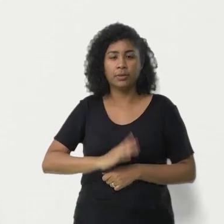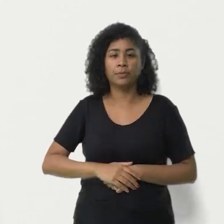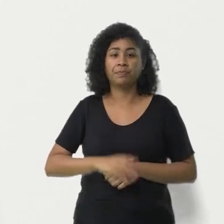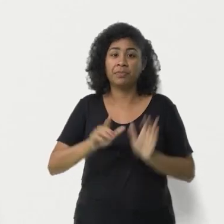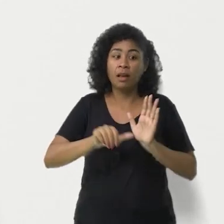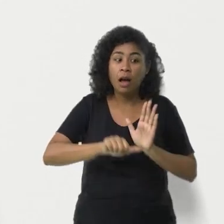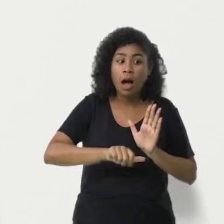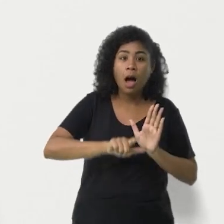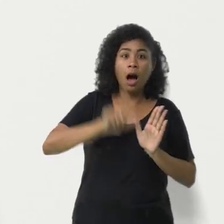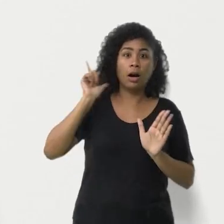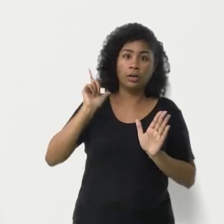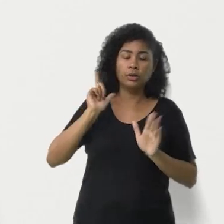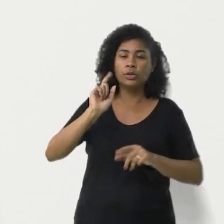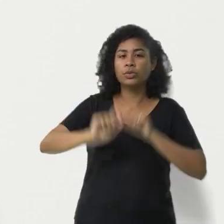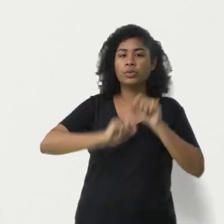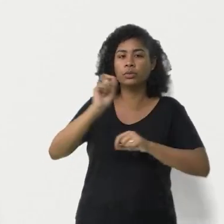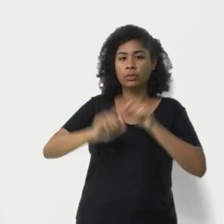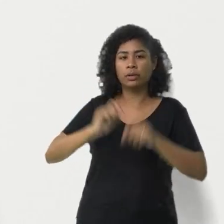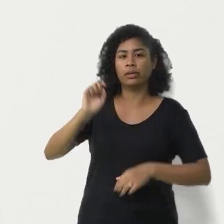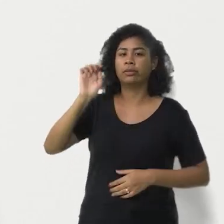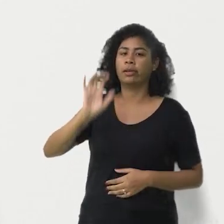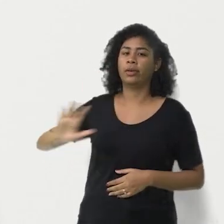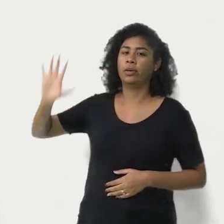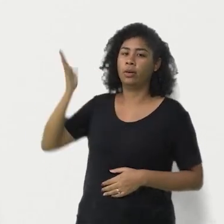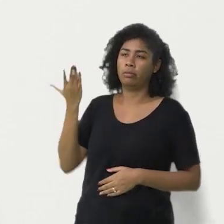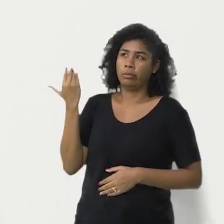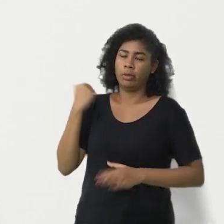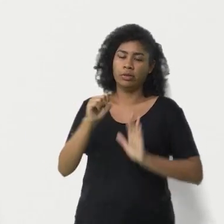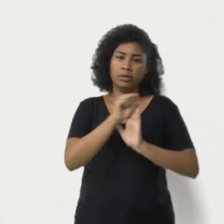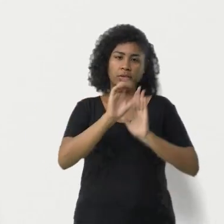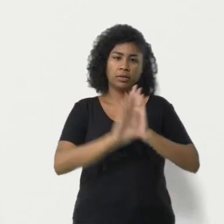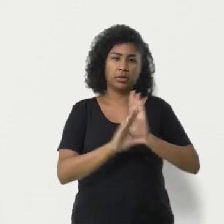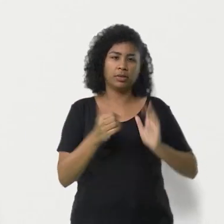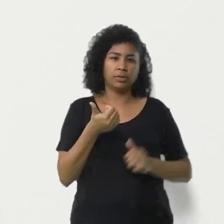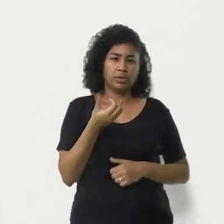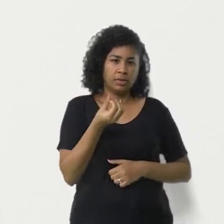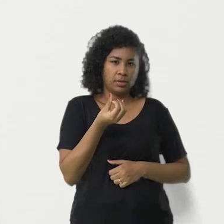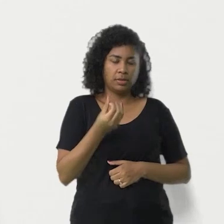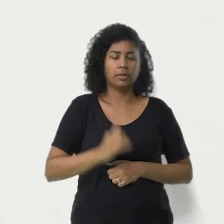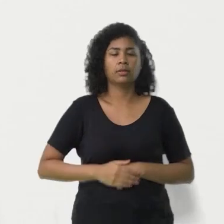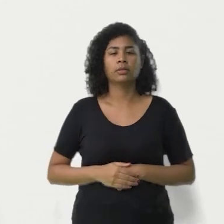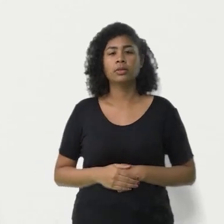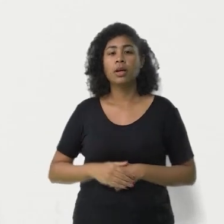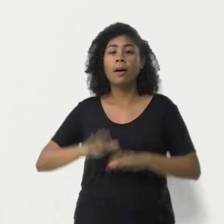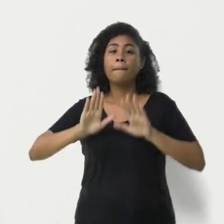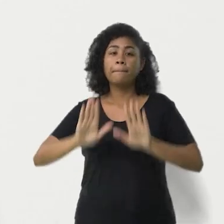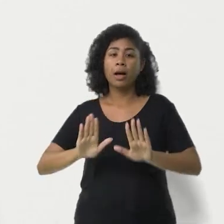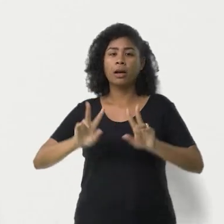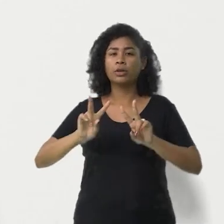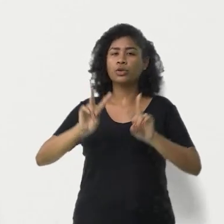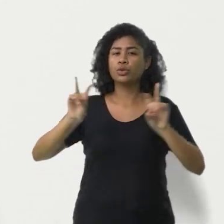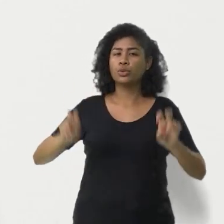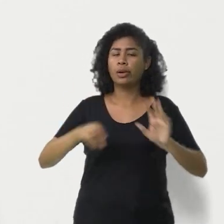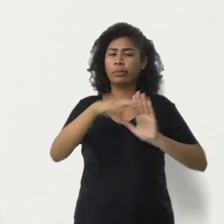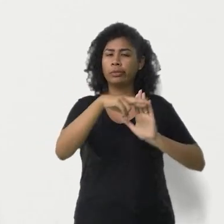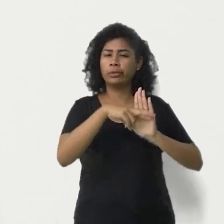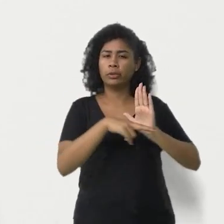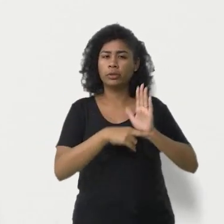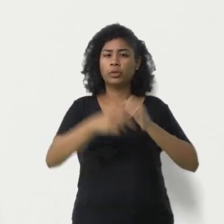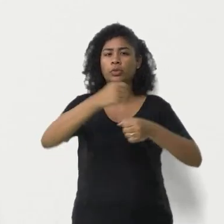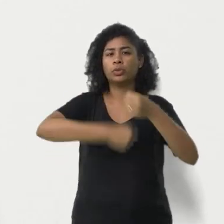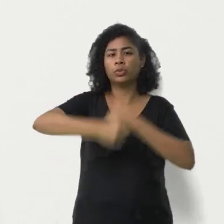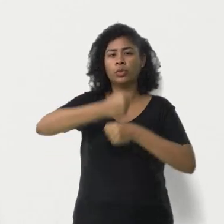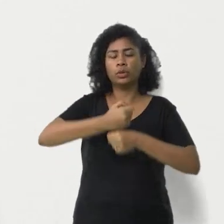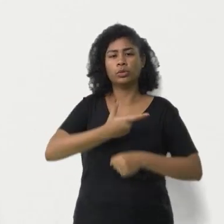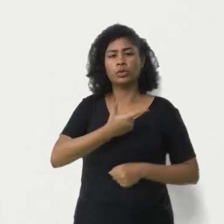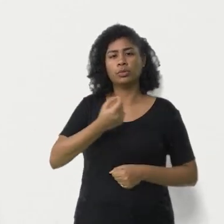Dos colonizadores europeus lá no século XVI. Mas, de acordo com o censo de 2010,